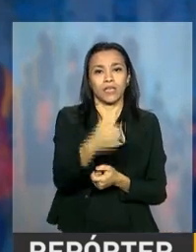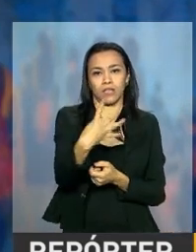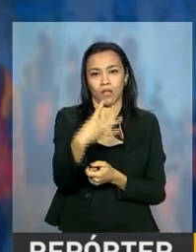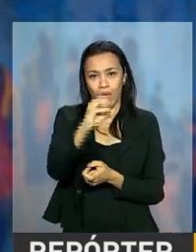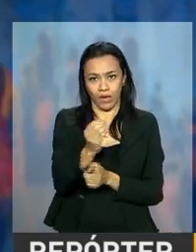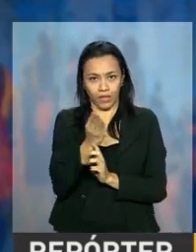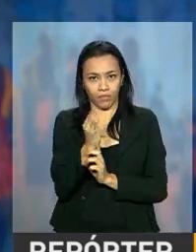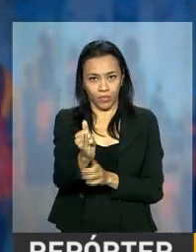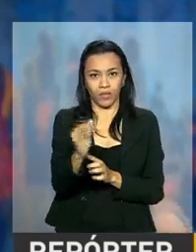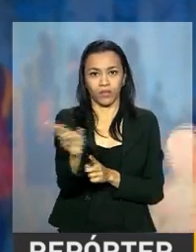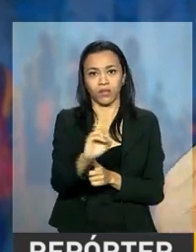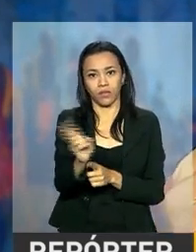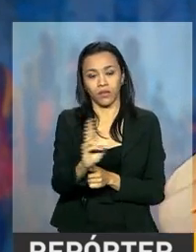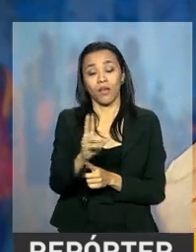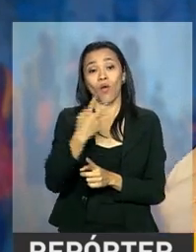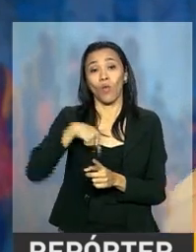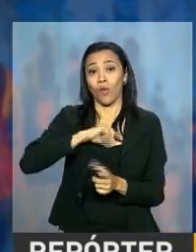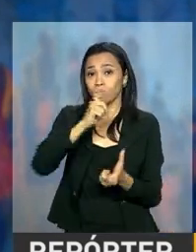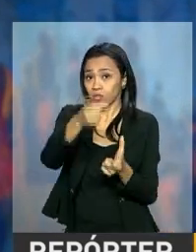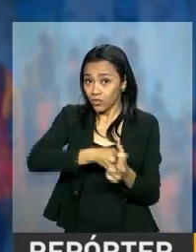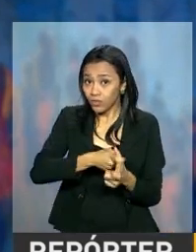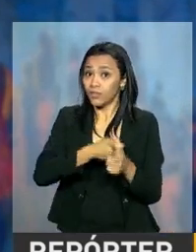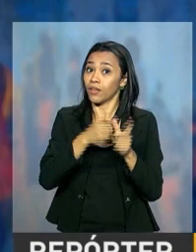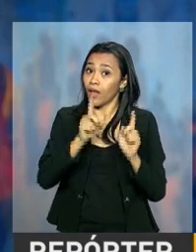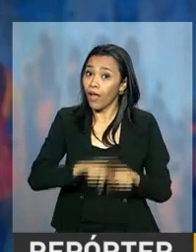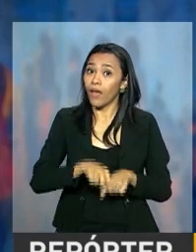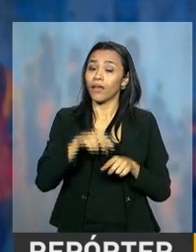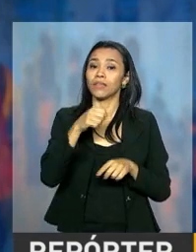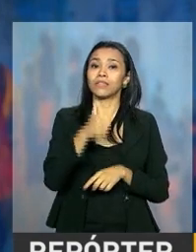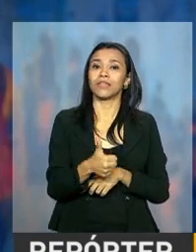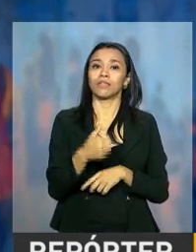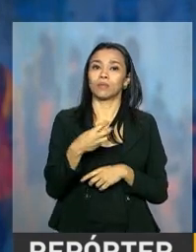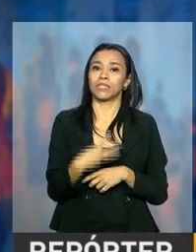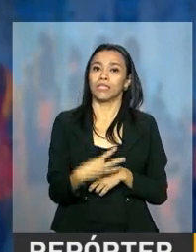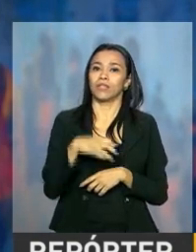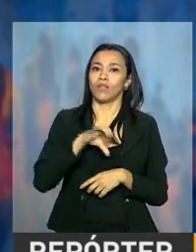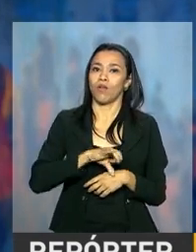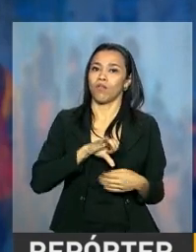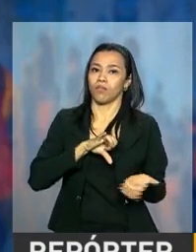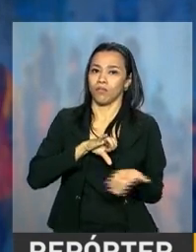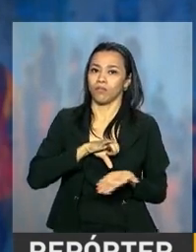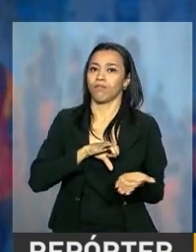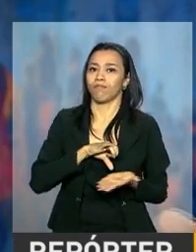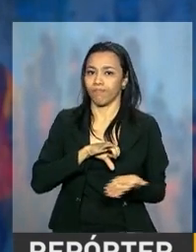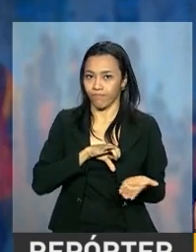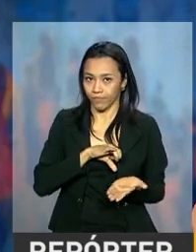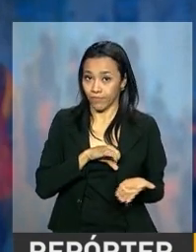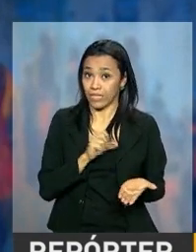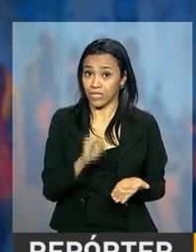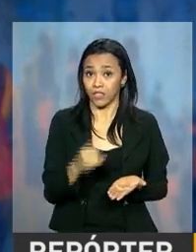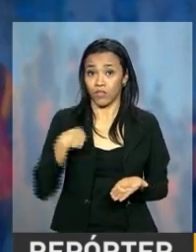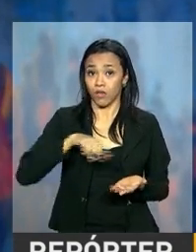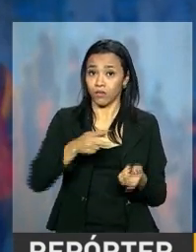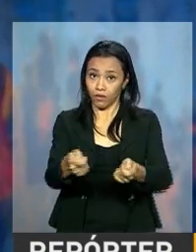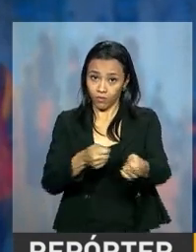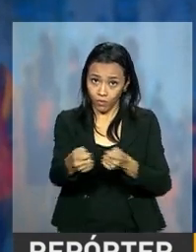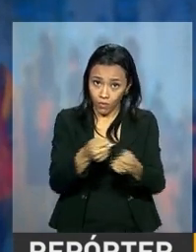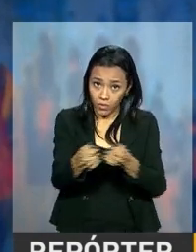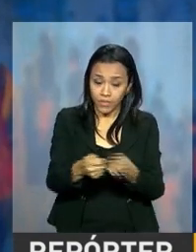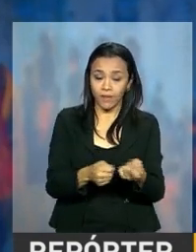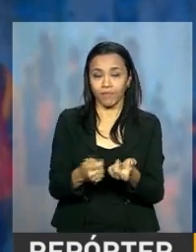deais o nosso déficit agora é r39 portanto se nós vamos economizar